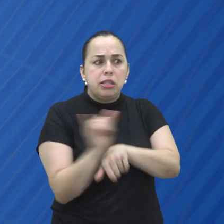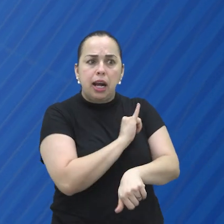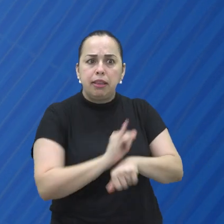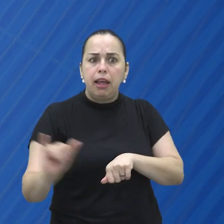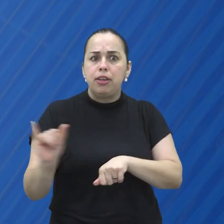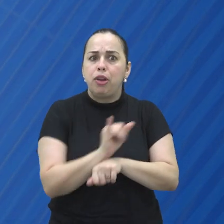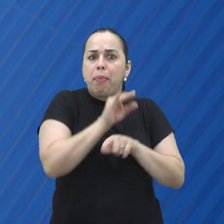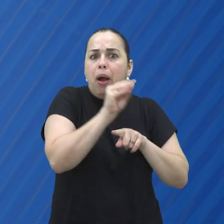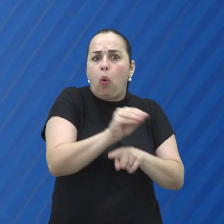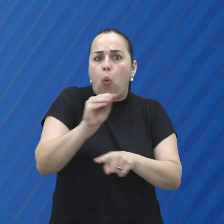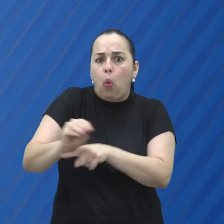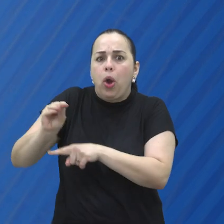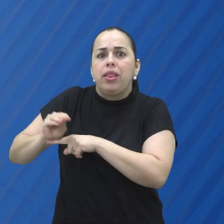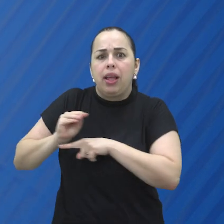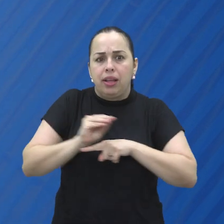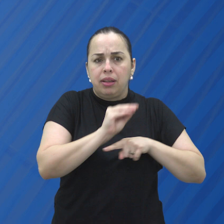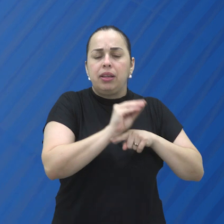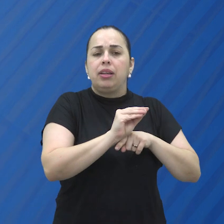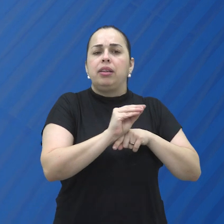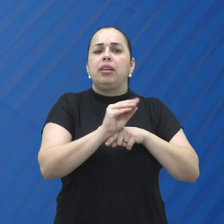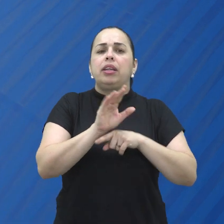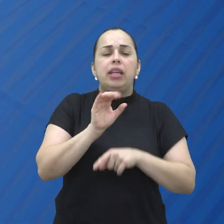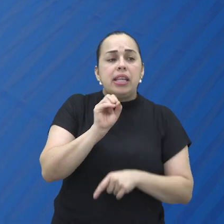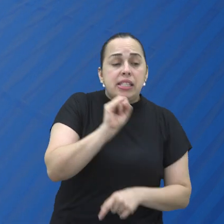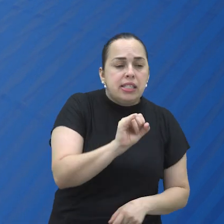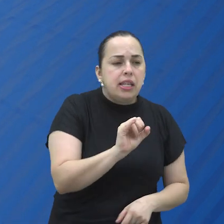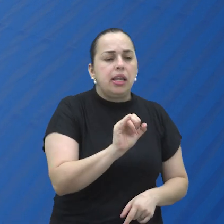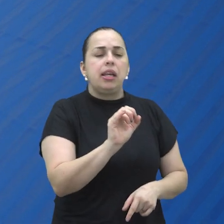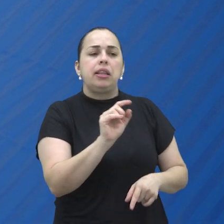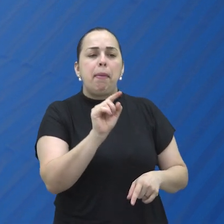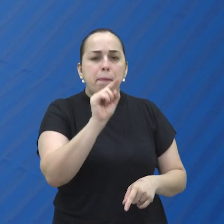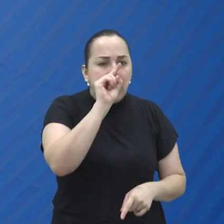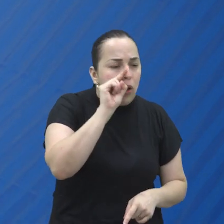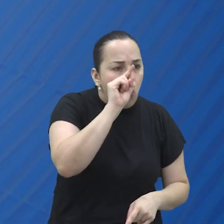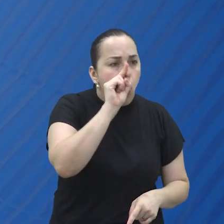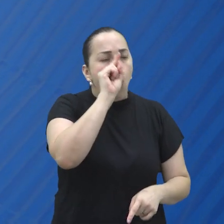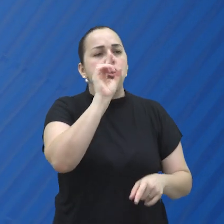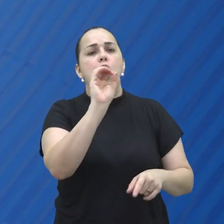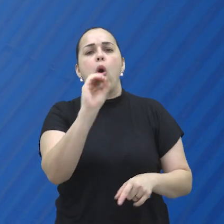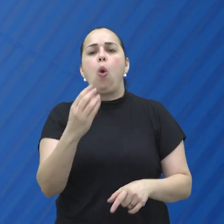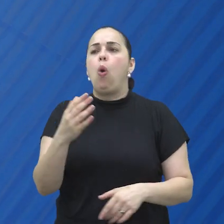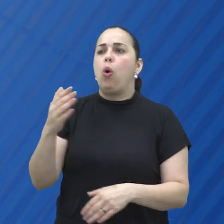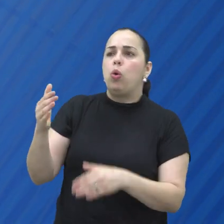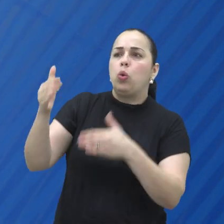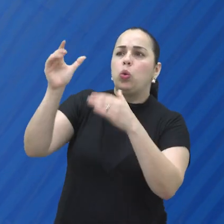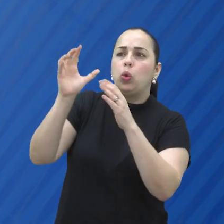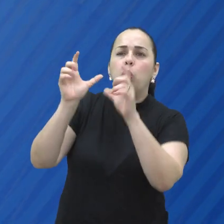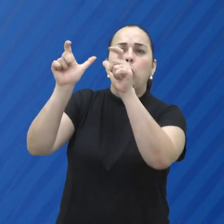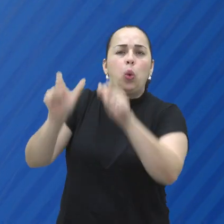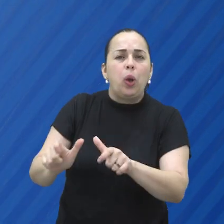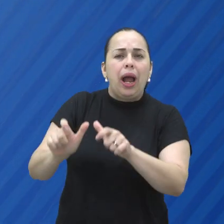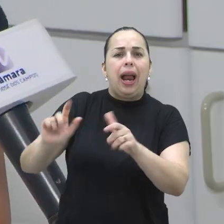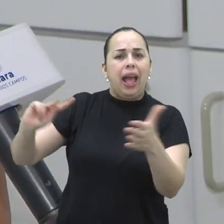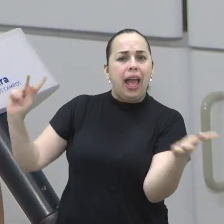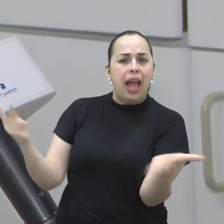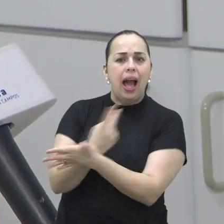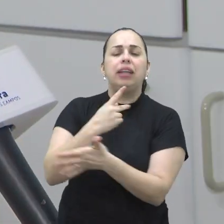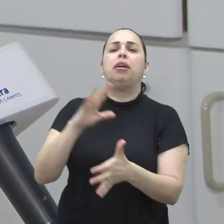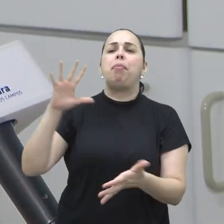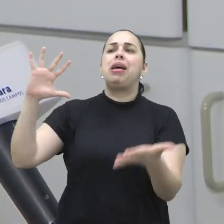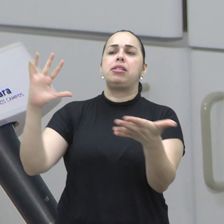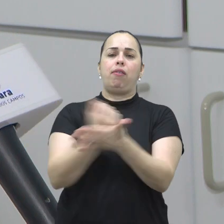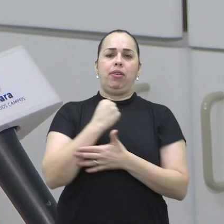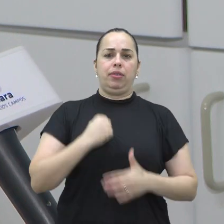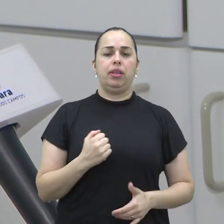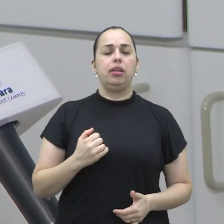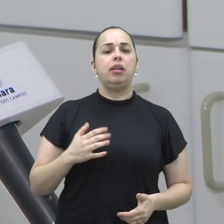proteção para as abelhas silvestres sem ferrão que estejam em risco ou em colmeias instaladas em locais inadequados. Eu recebi